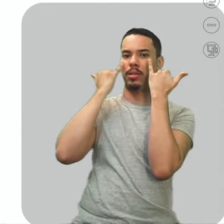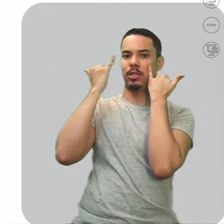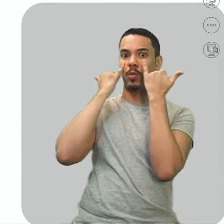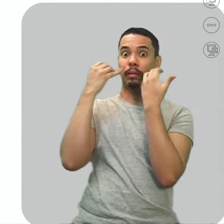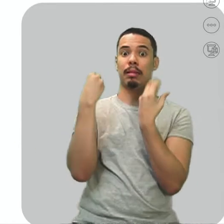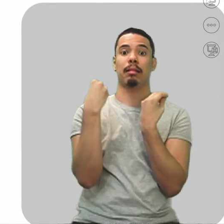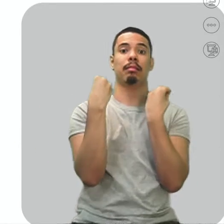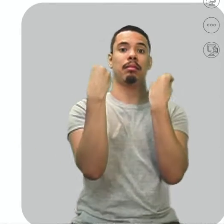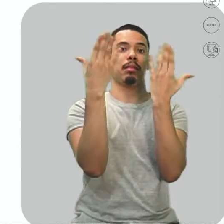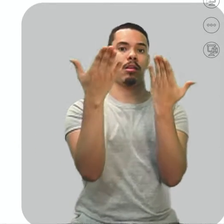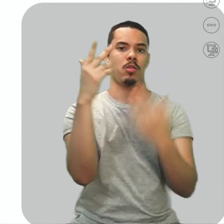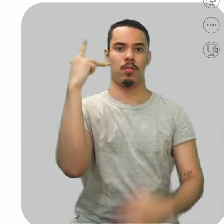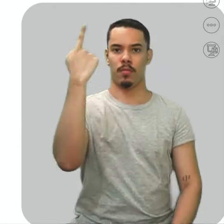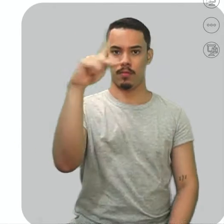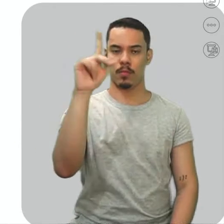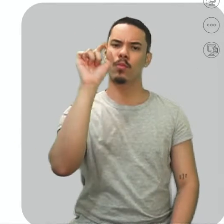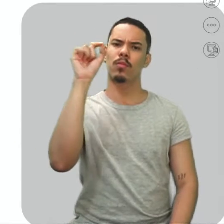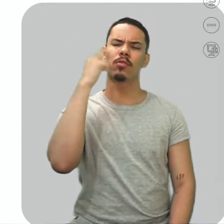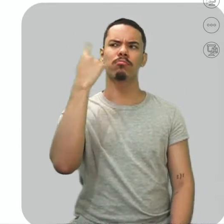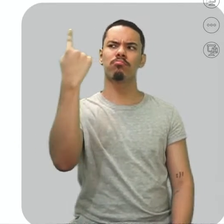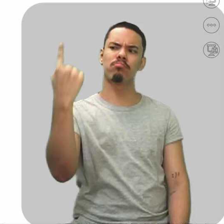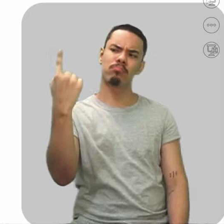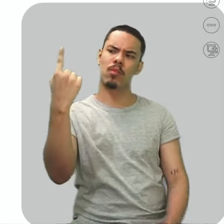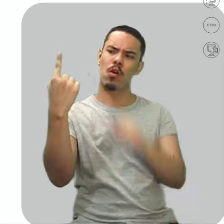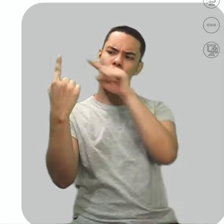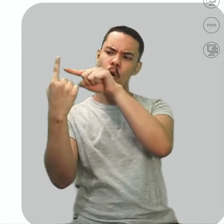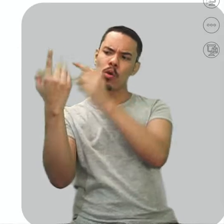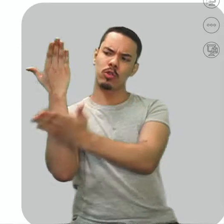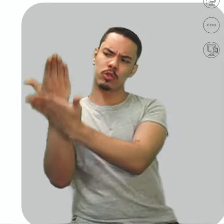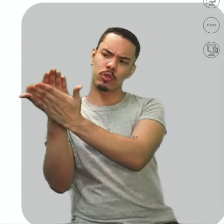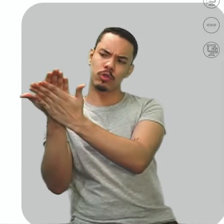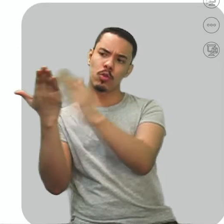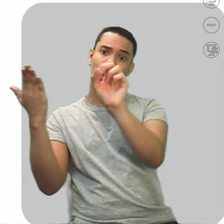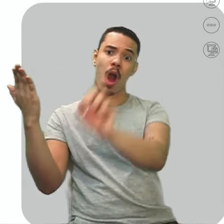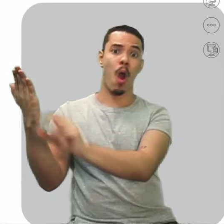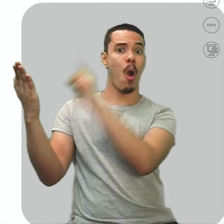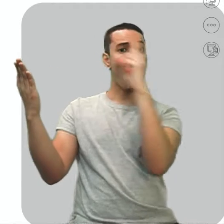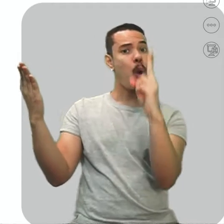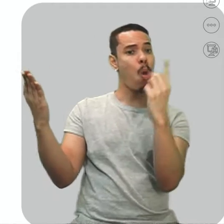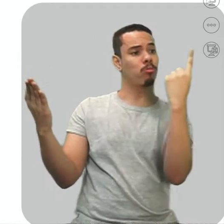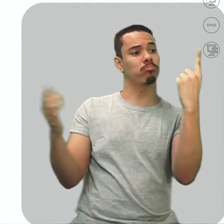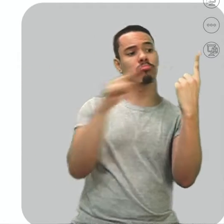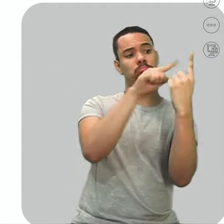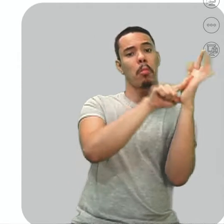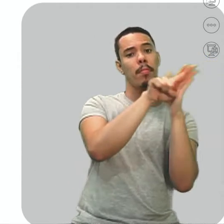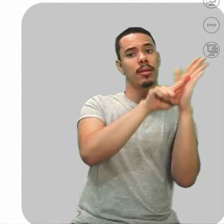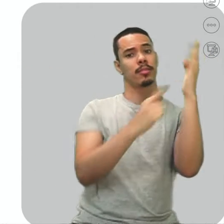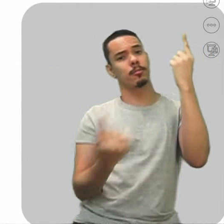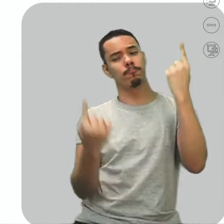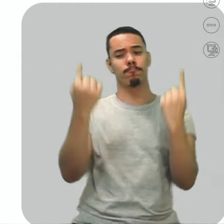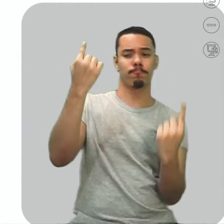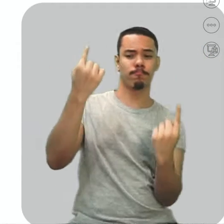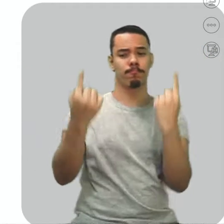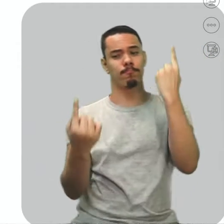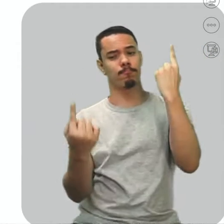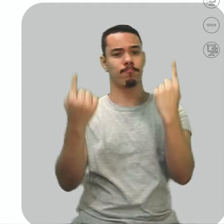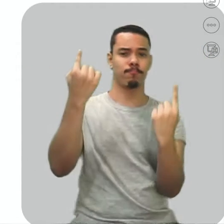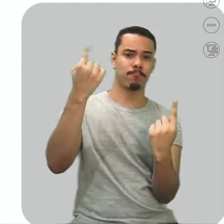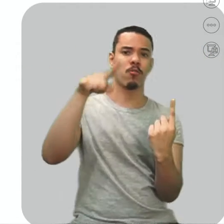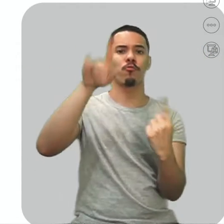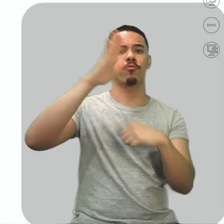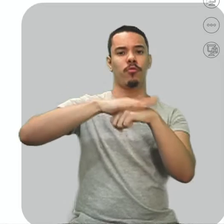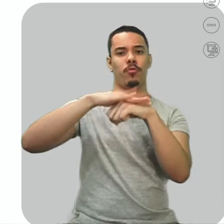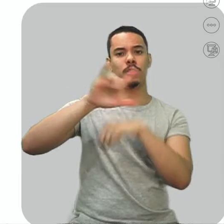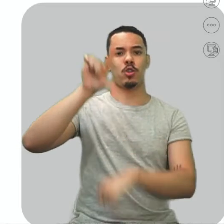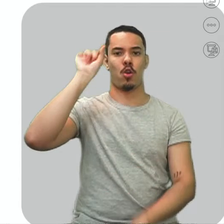dando né uma alternativa ou pesquisa dando uma função opção Tá certo